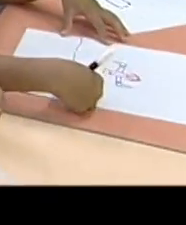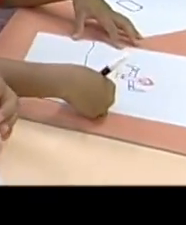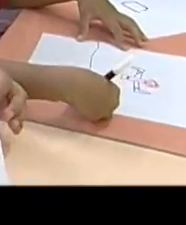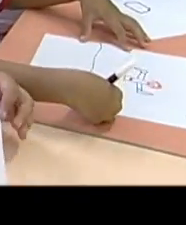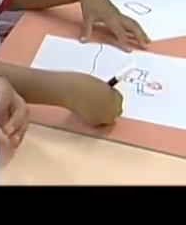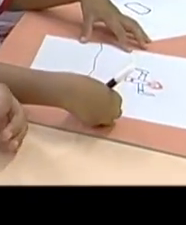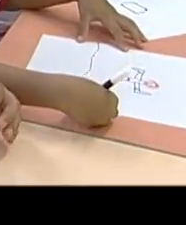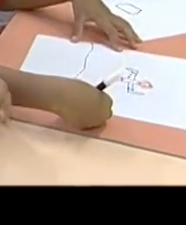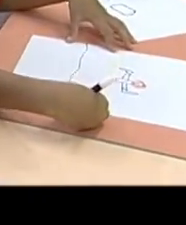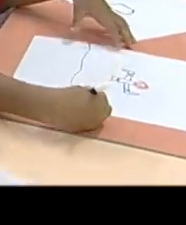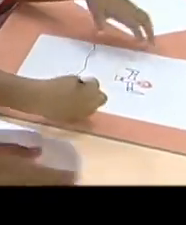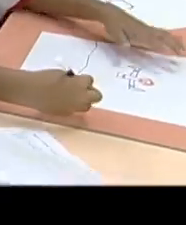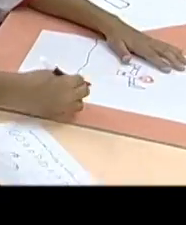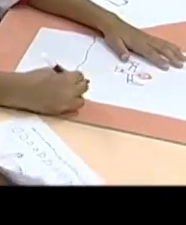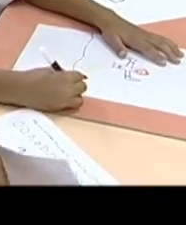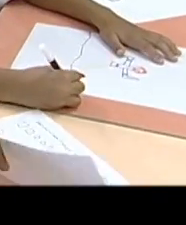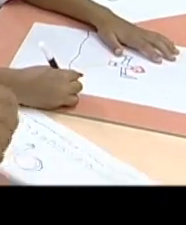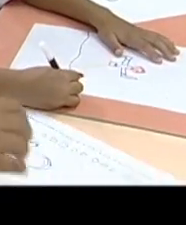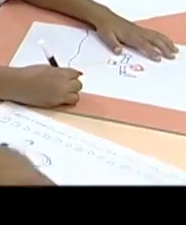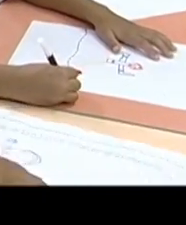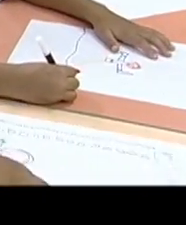te